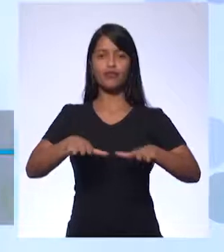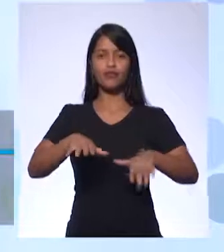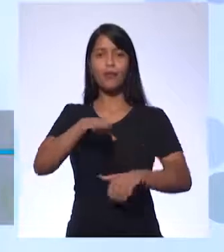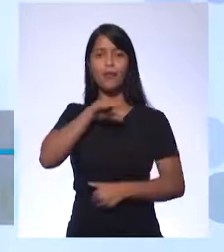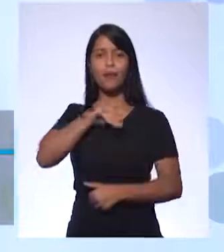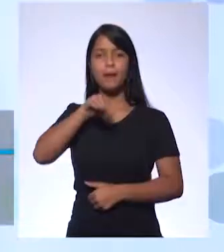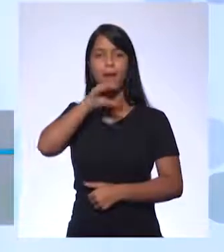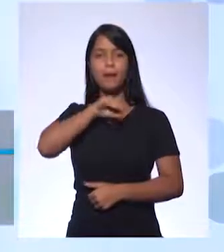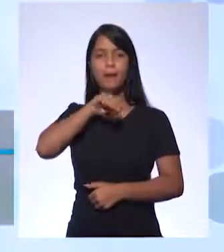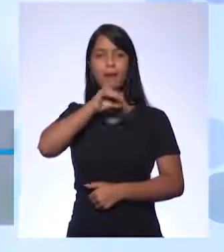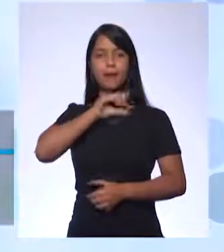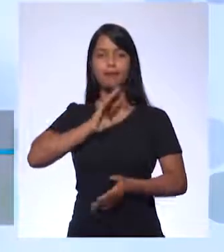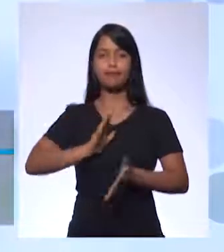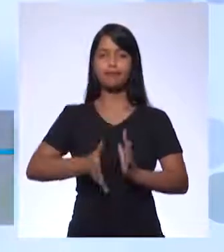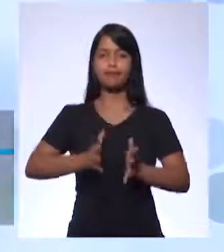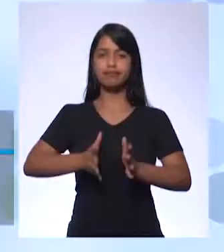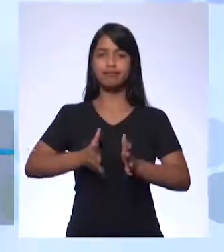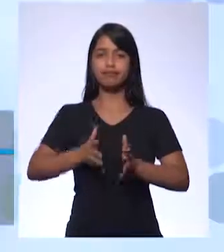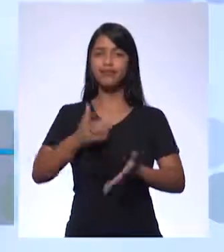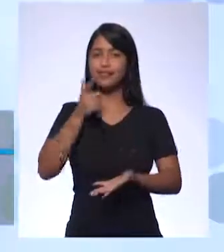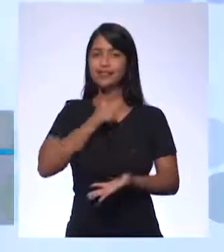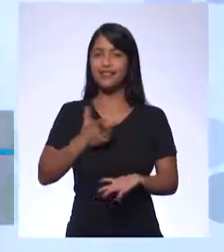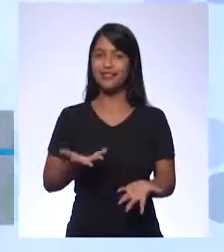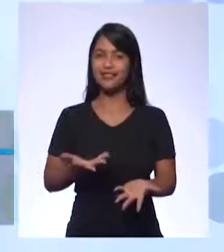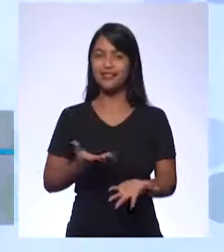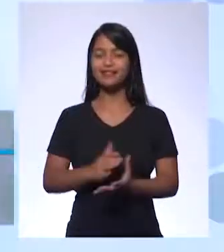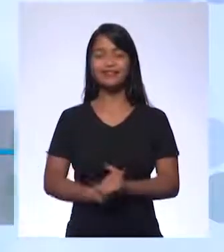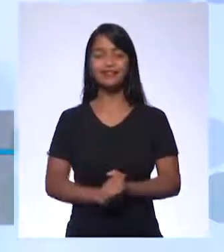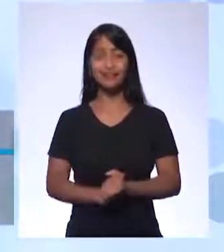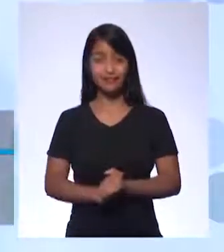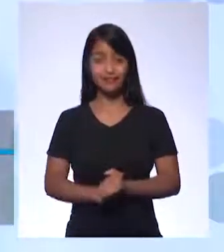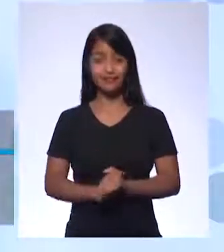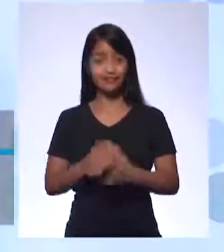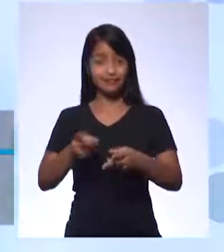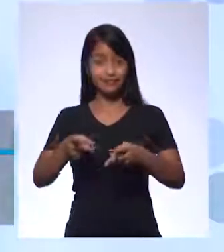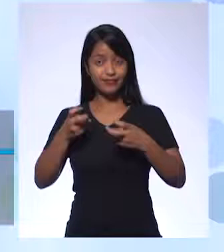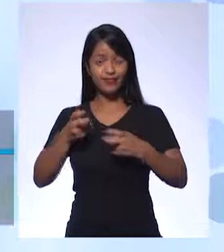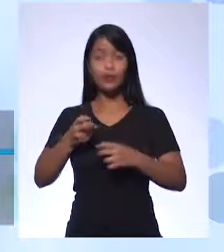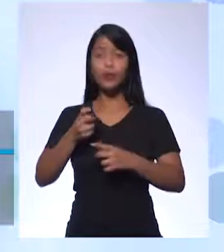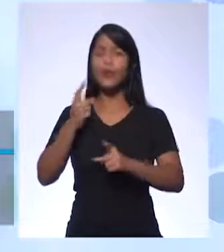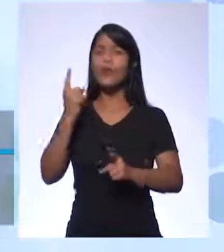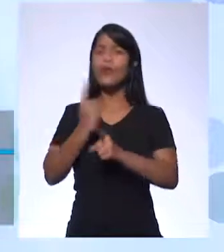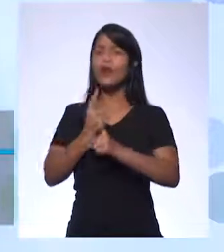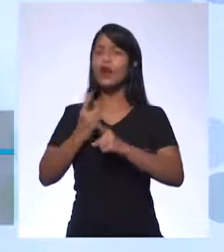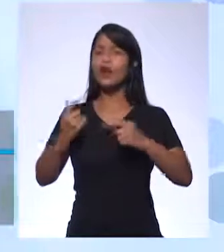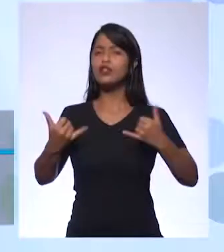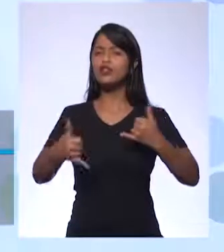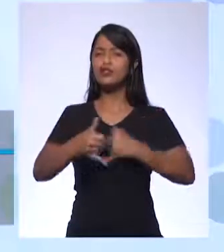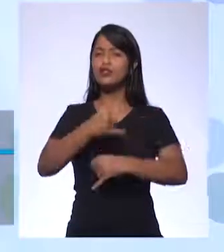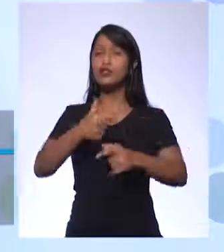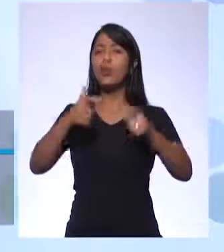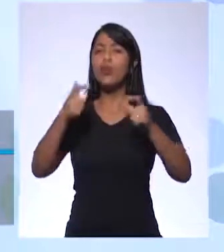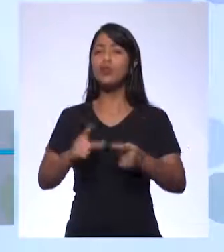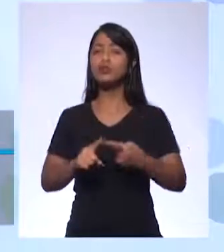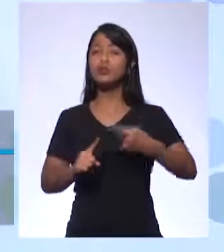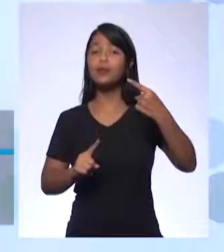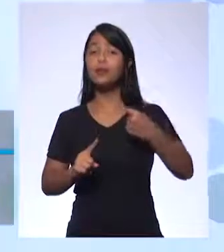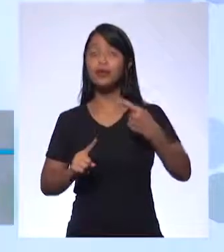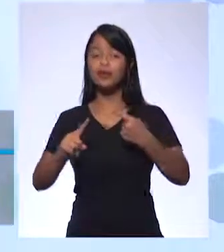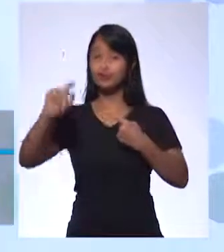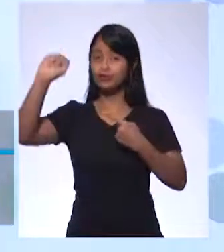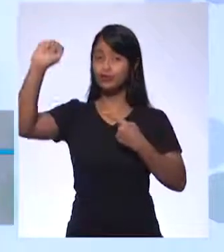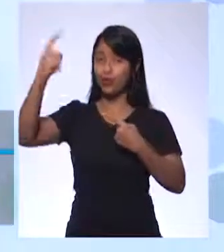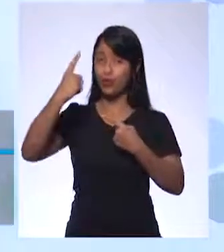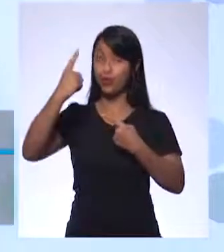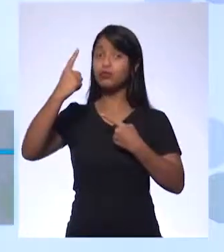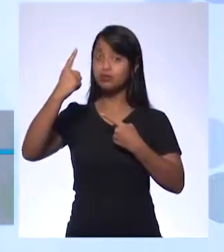energia? Então eu já falei de uma fonte de energia, que é o Sol, que aí vai ser transmutado em outra fonte de energia